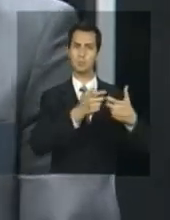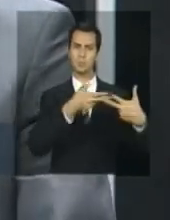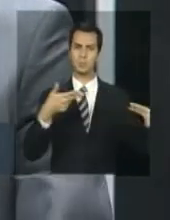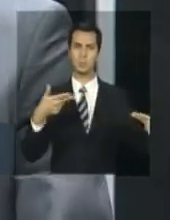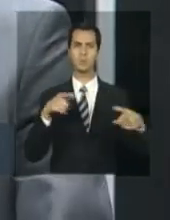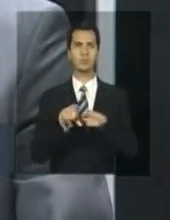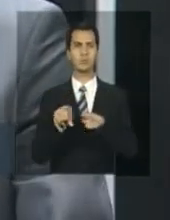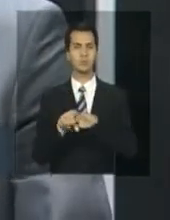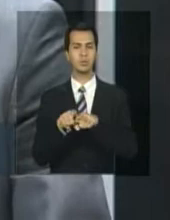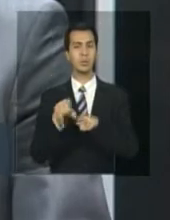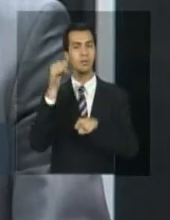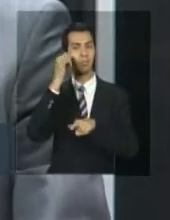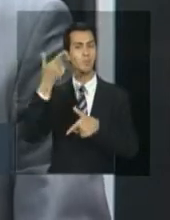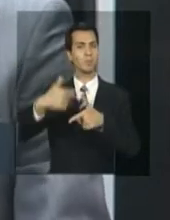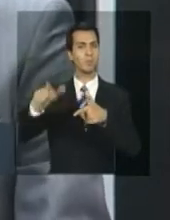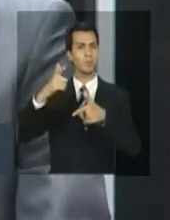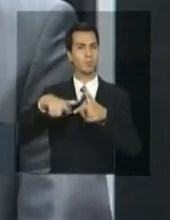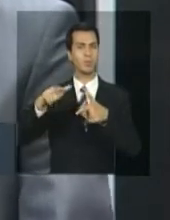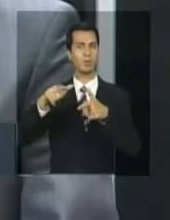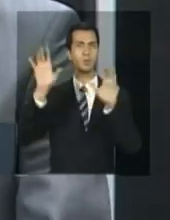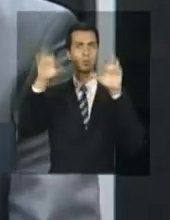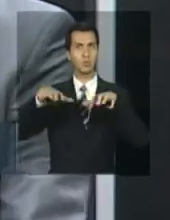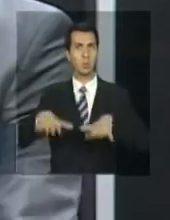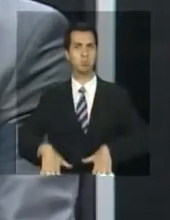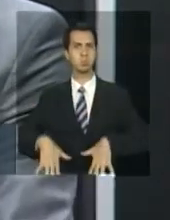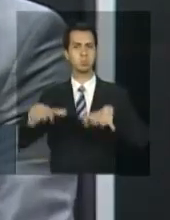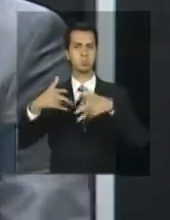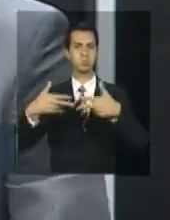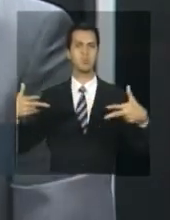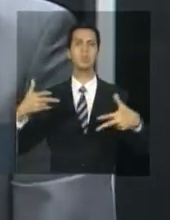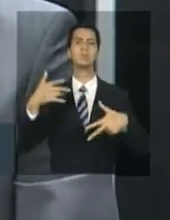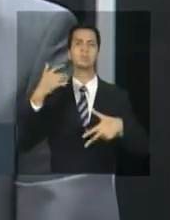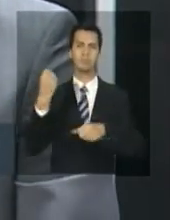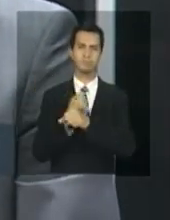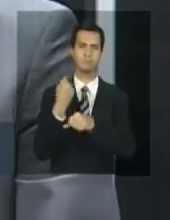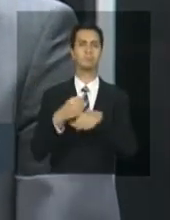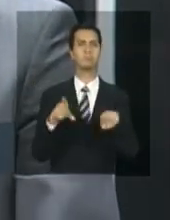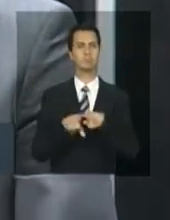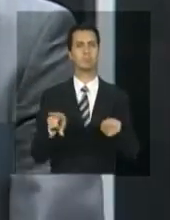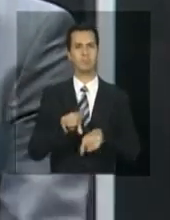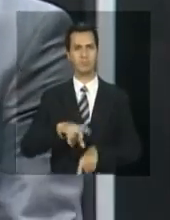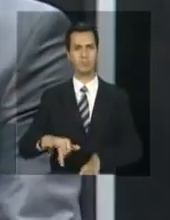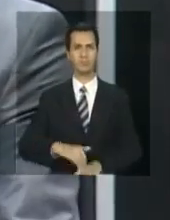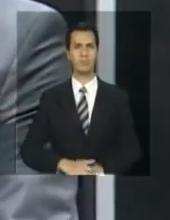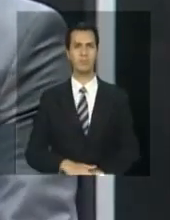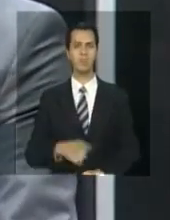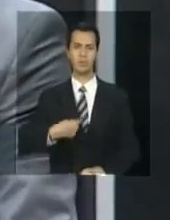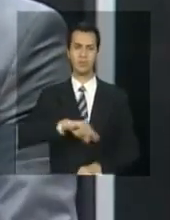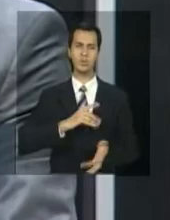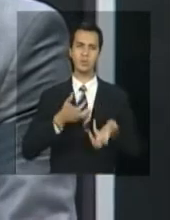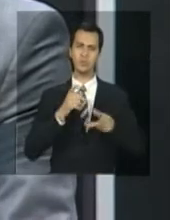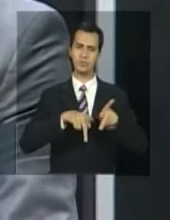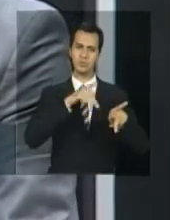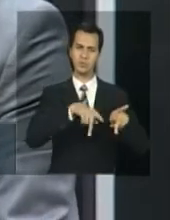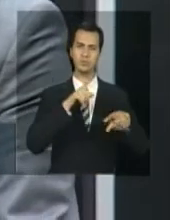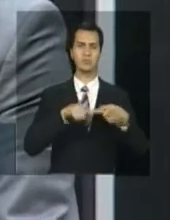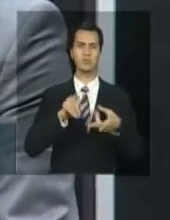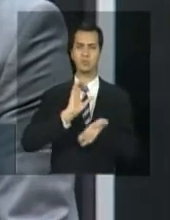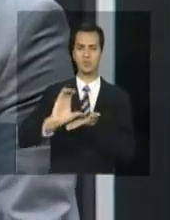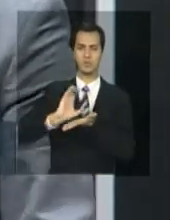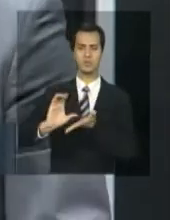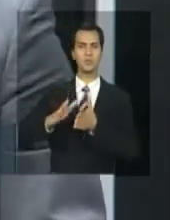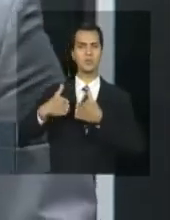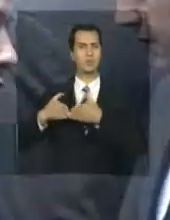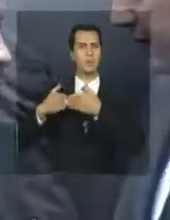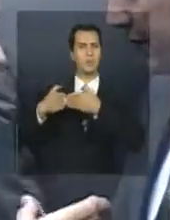da nossa malha rodoviária, a expansão da malha ferroviária, os investimentos em hidrovias